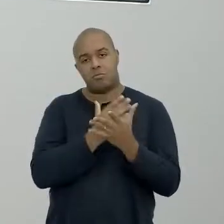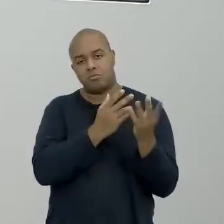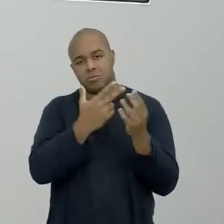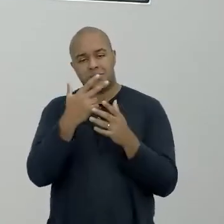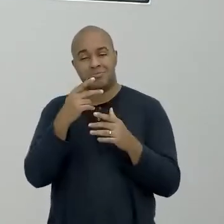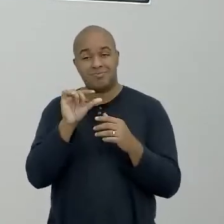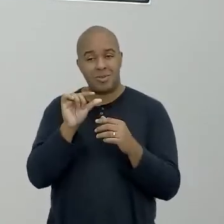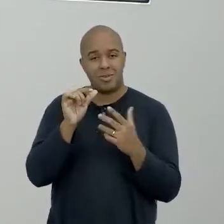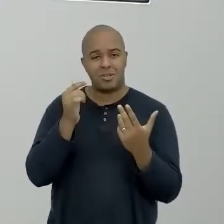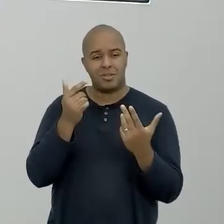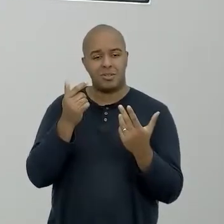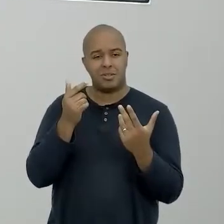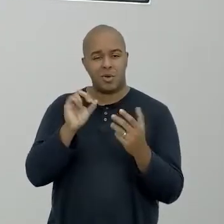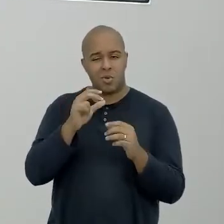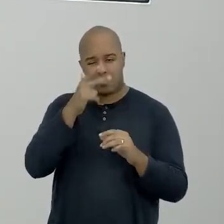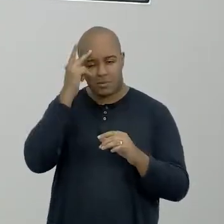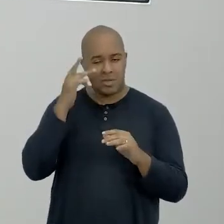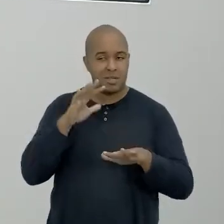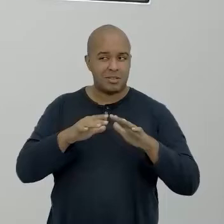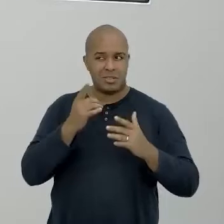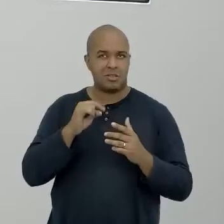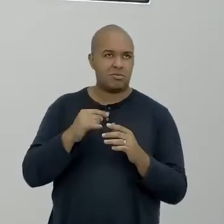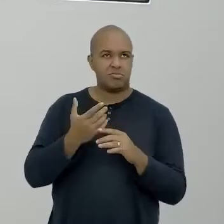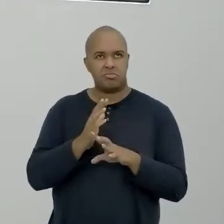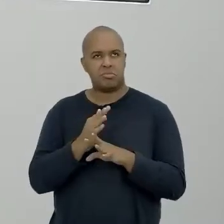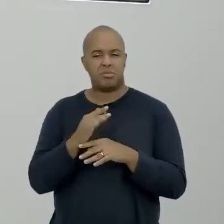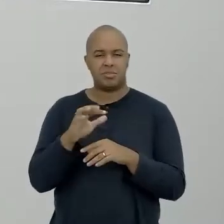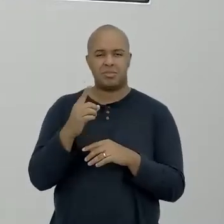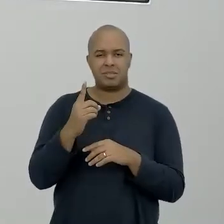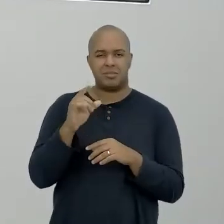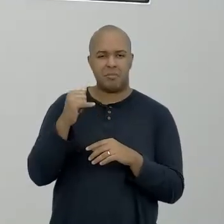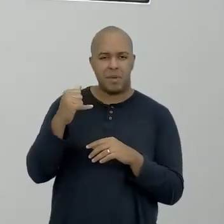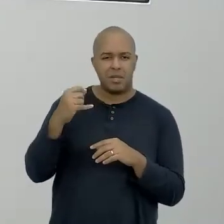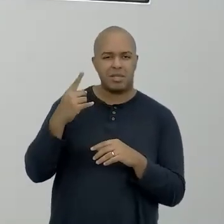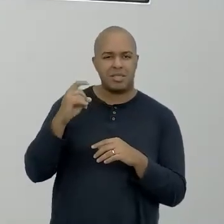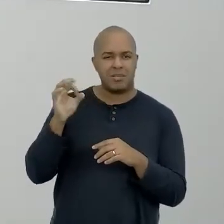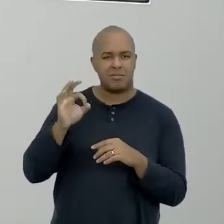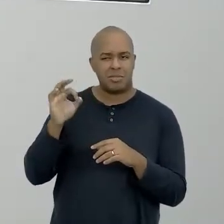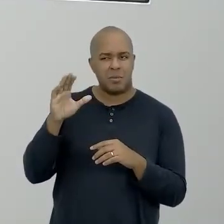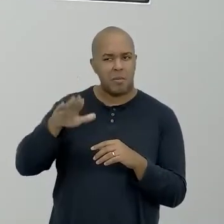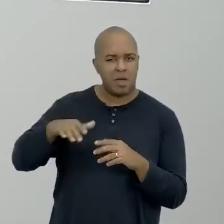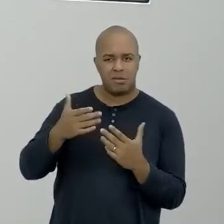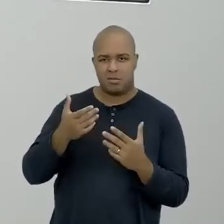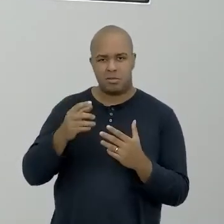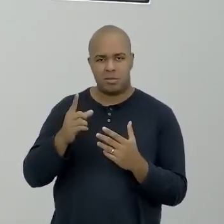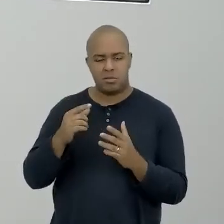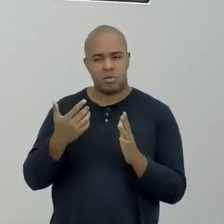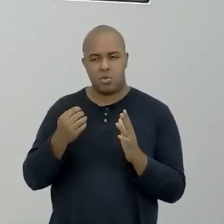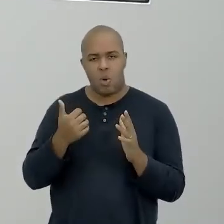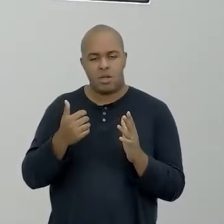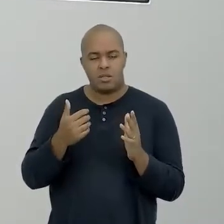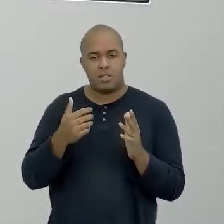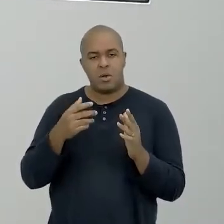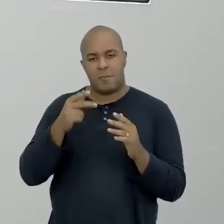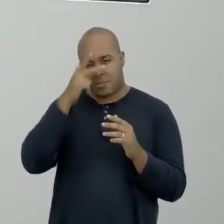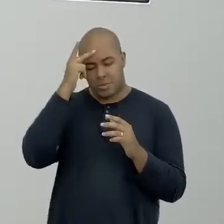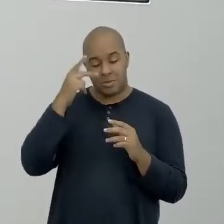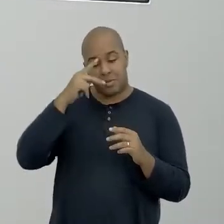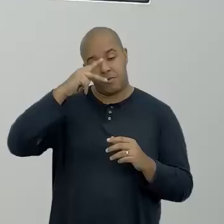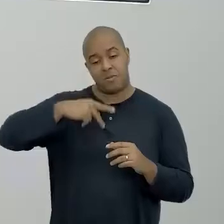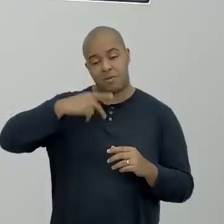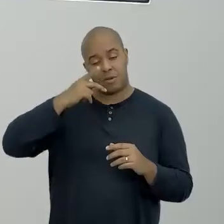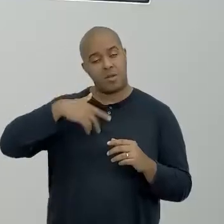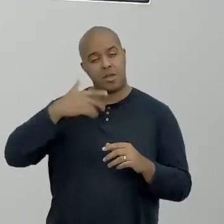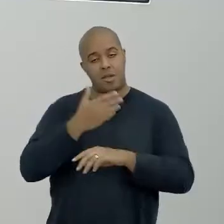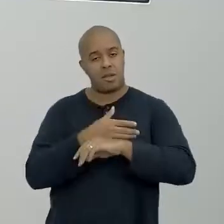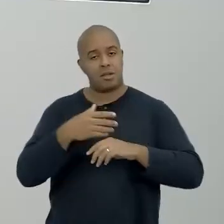havia menos, se eu não me engano, menos de 10% na universidade que eu estudava de pessoas autodeclaradas